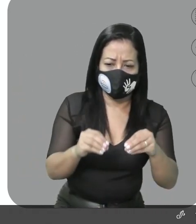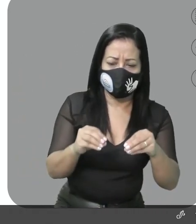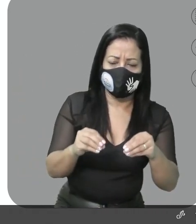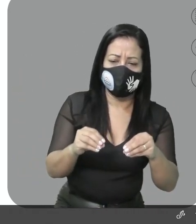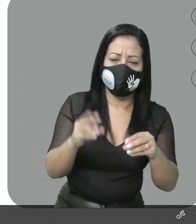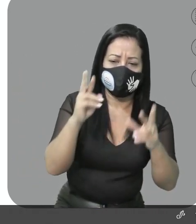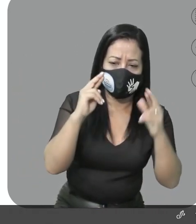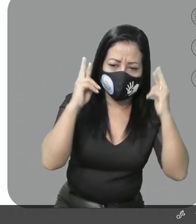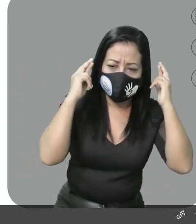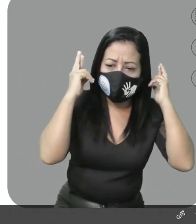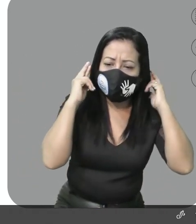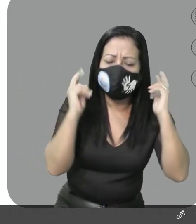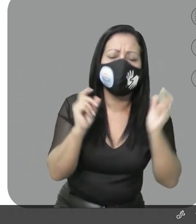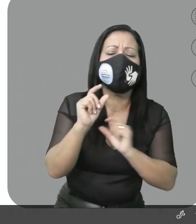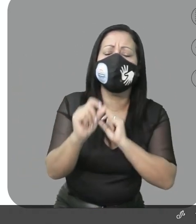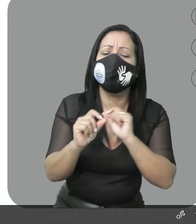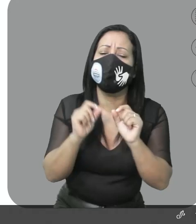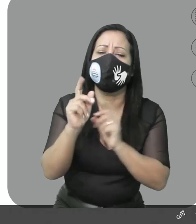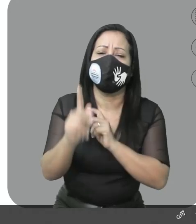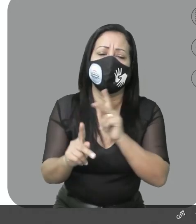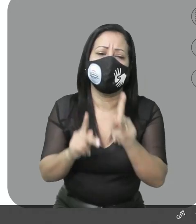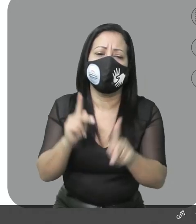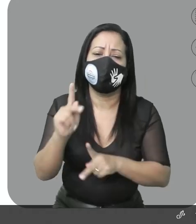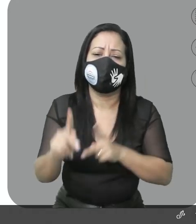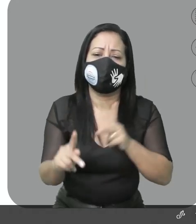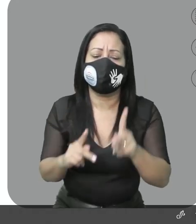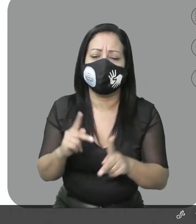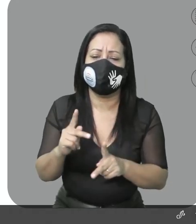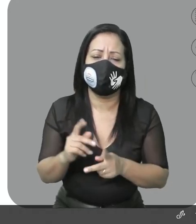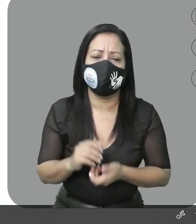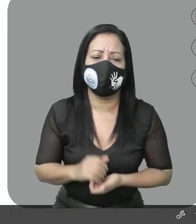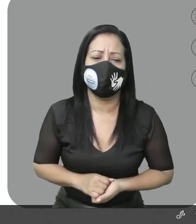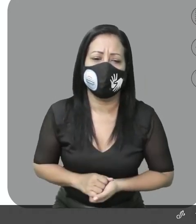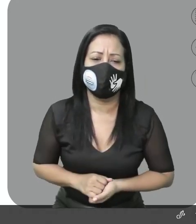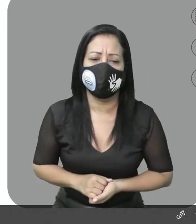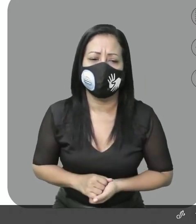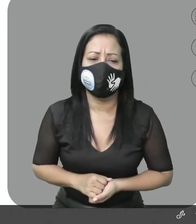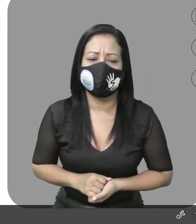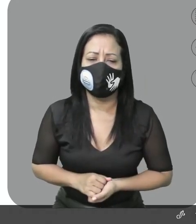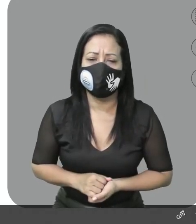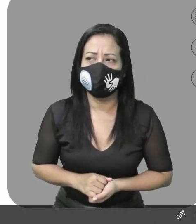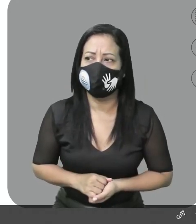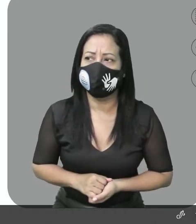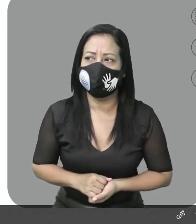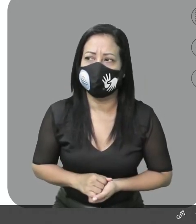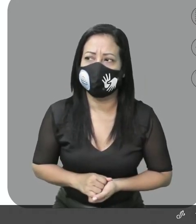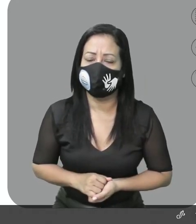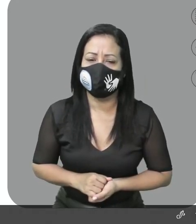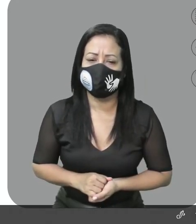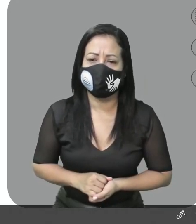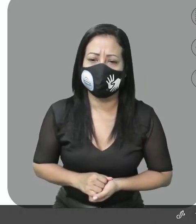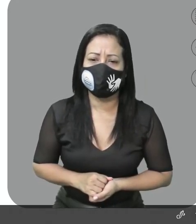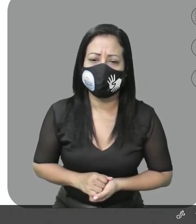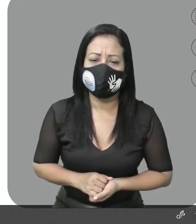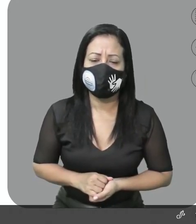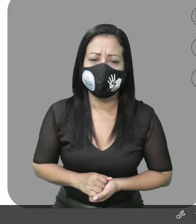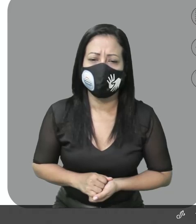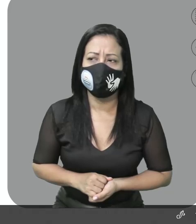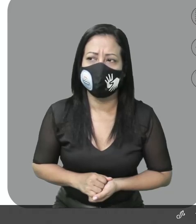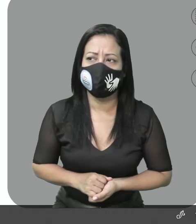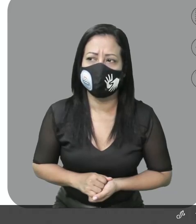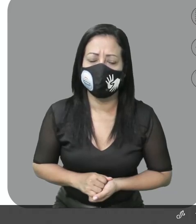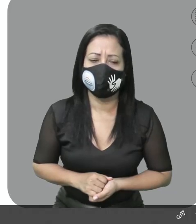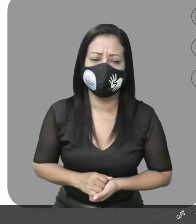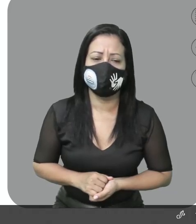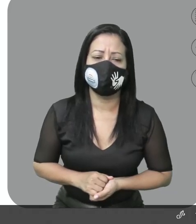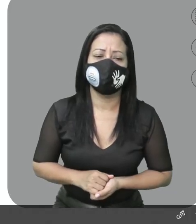Grécia? Quem foram esses povos indo-europeus? Que chegaram durante o período homérico e se estabeleceram na Grécia. Nós estamos falando